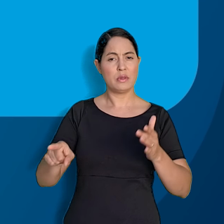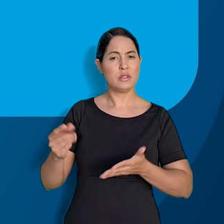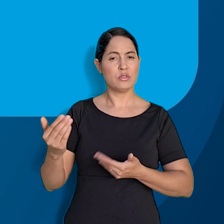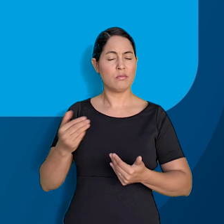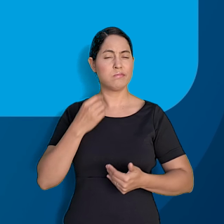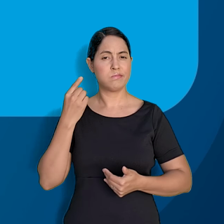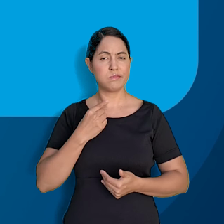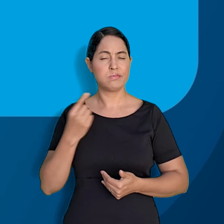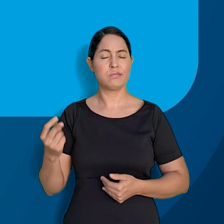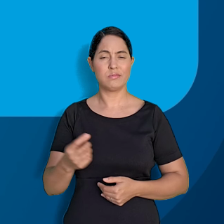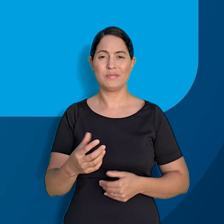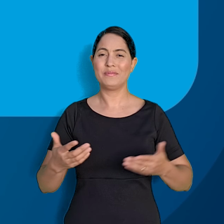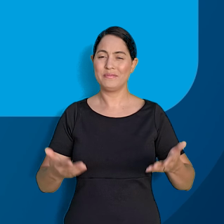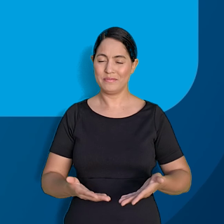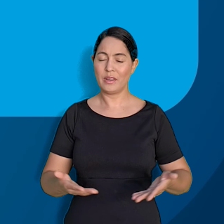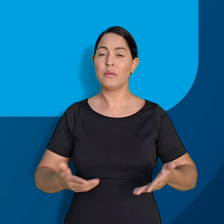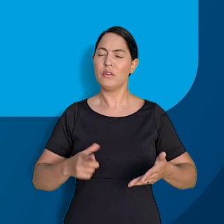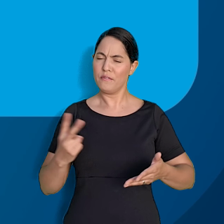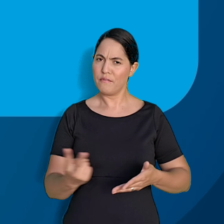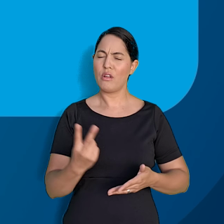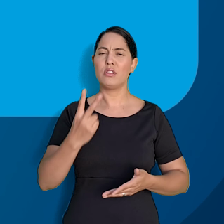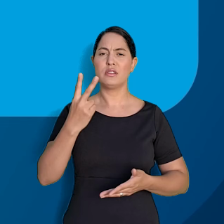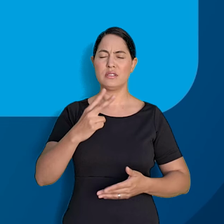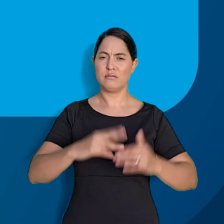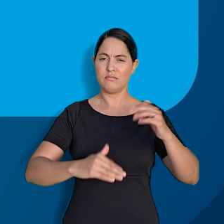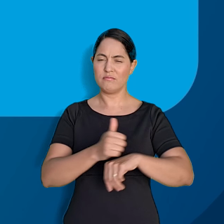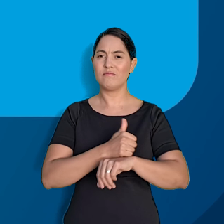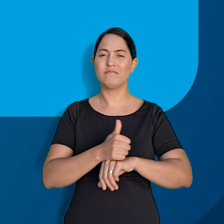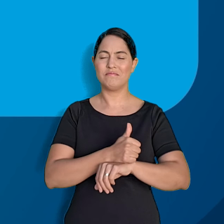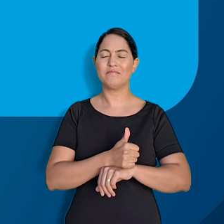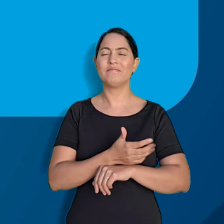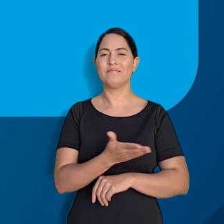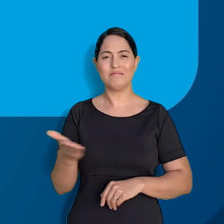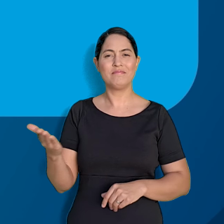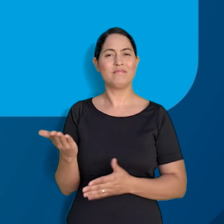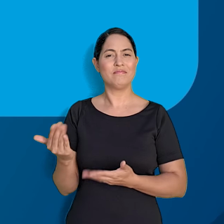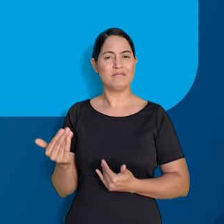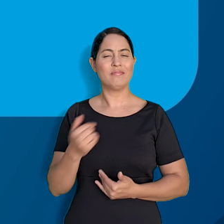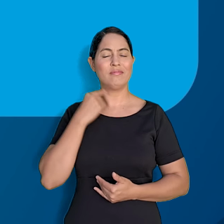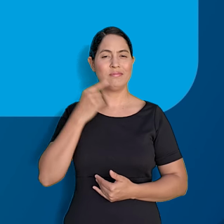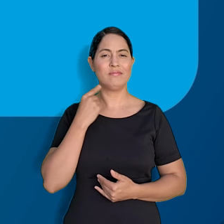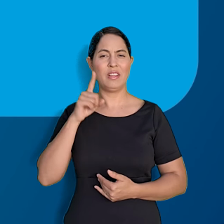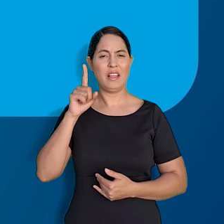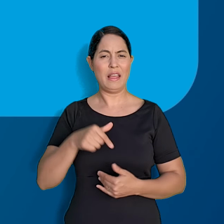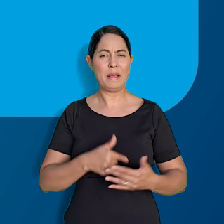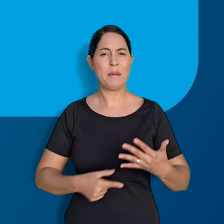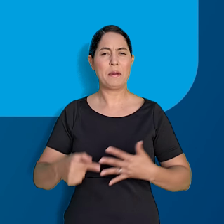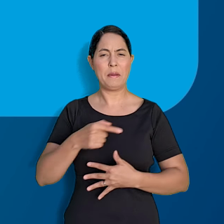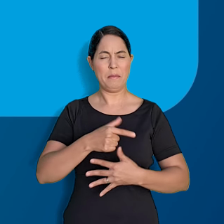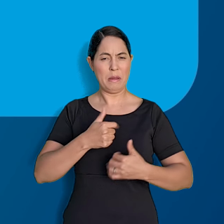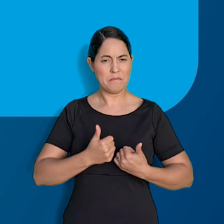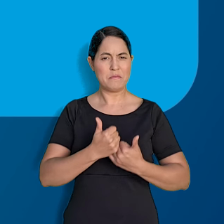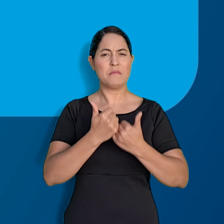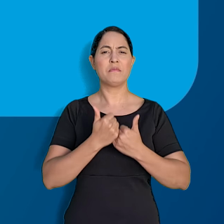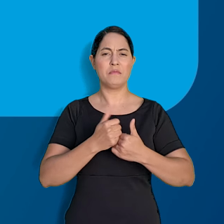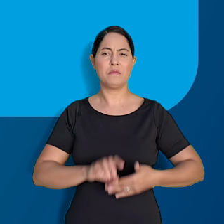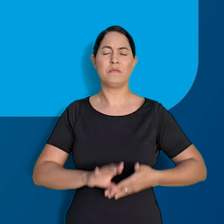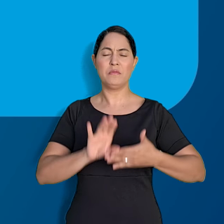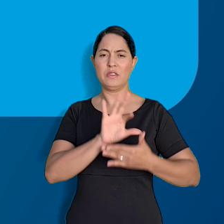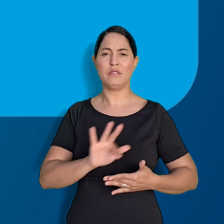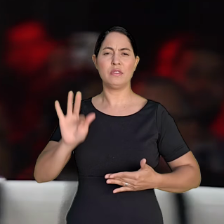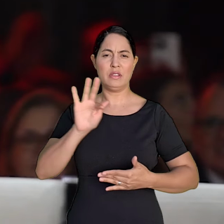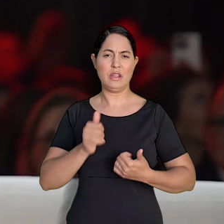advogadas. A valorização e o fortalecimento da jovem advocacia fazem parte dos pilares de trabalho da atual gestão do Conselho